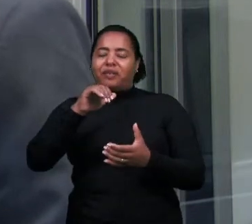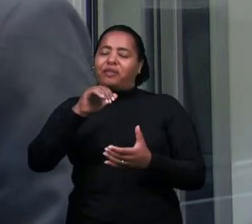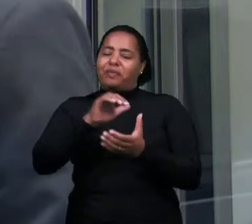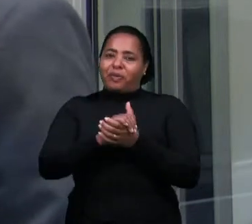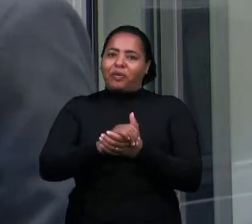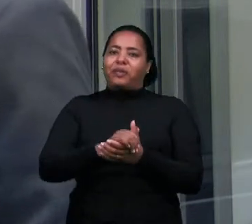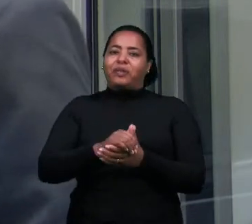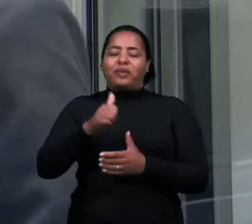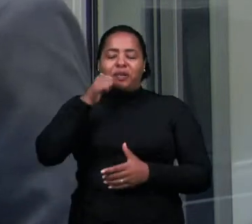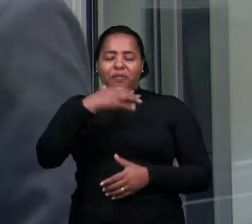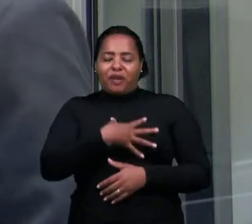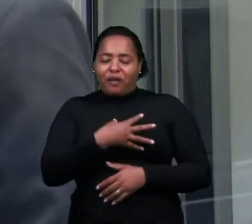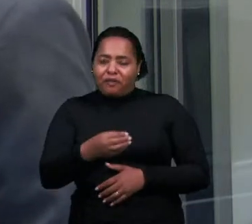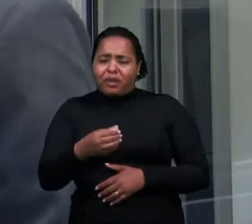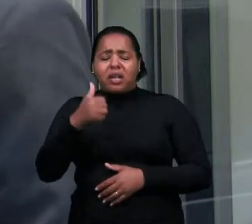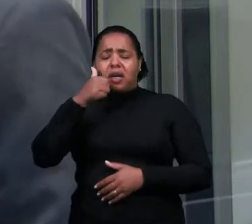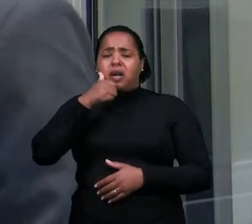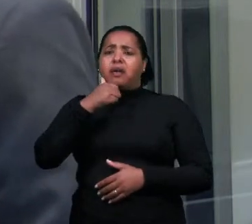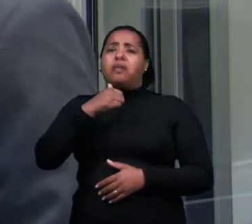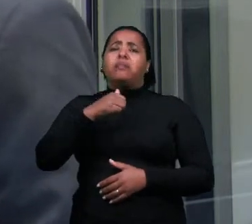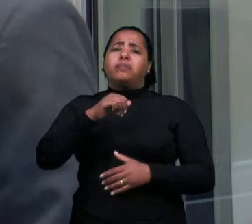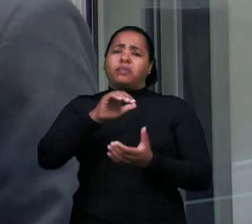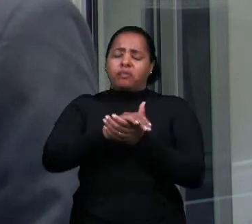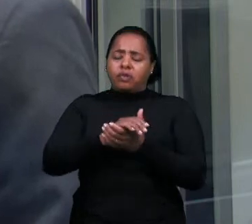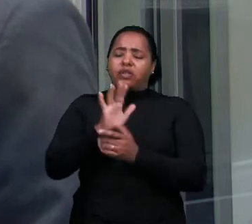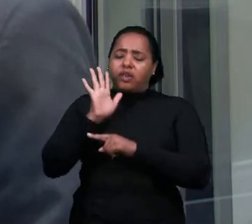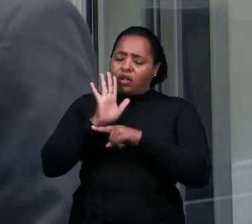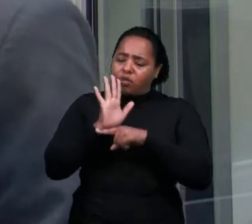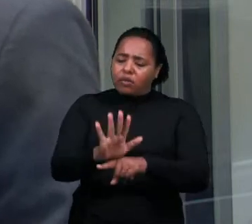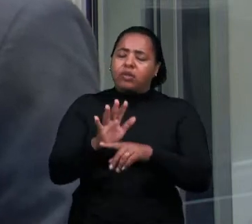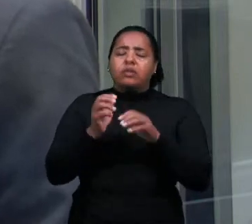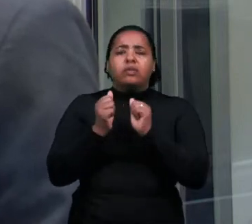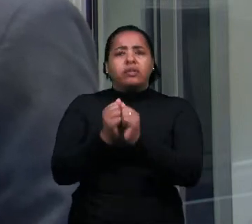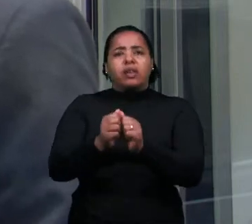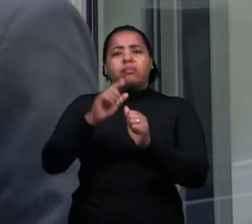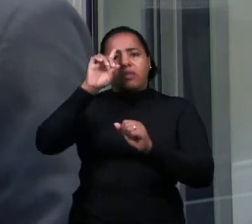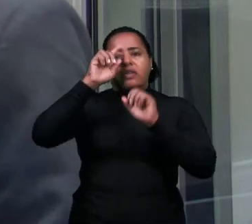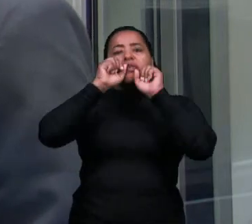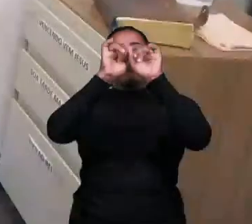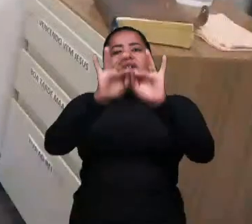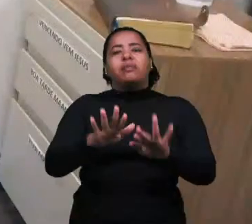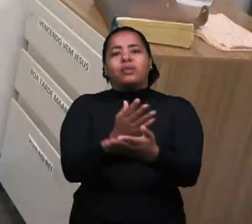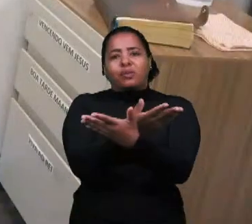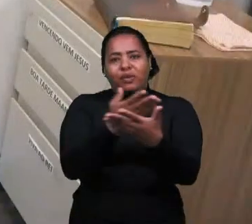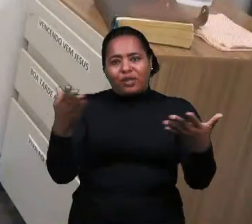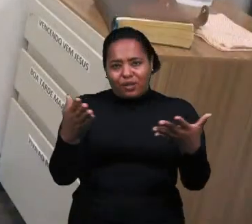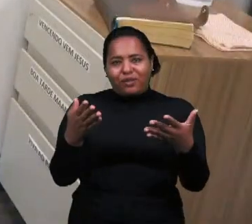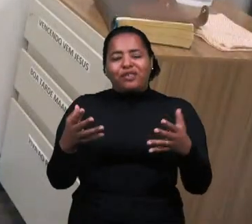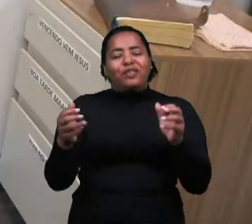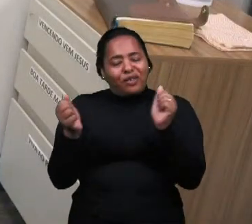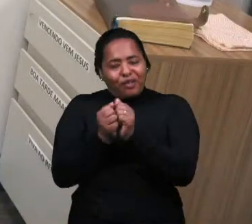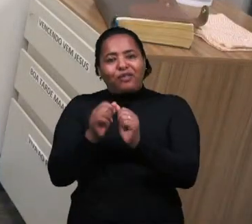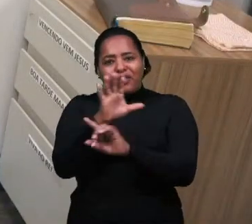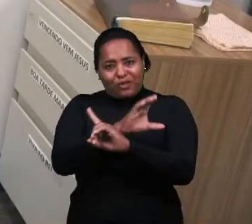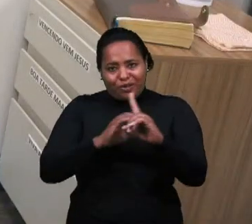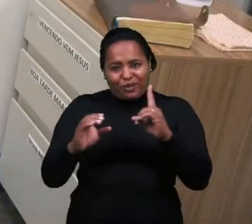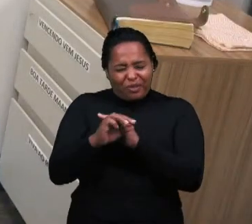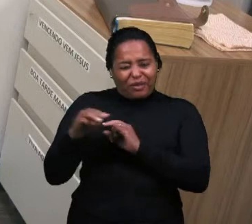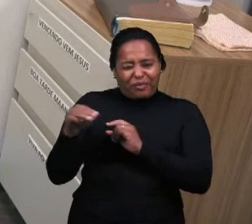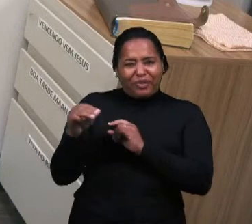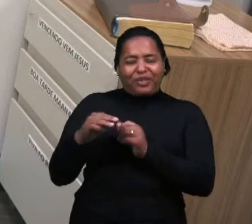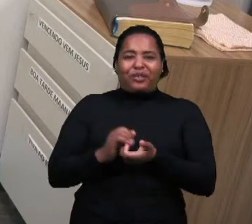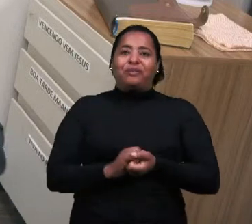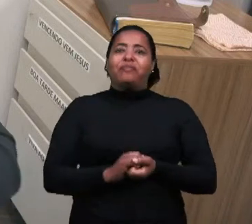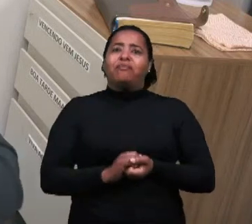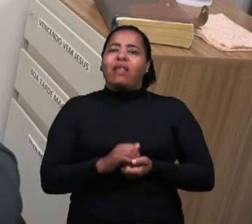esposa ajudadora desse ministério, está conosco, e que Deus abençoe a todos. Daqui a pouco estaremos juntos no culto. Amém. Glória a Deus.